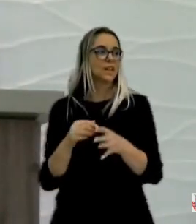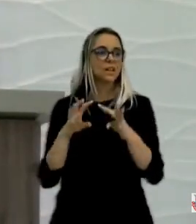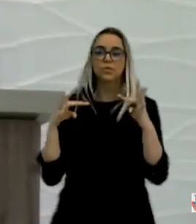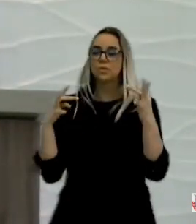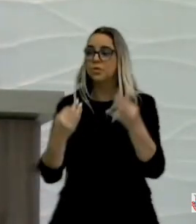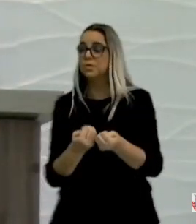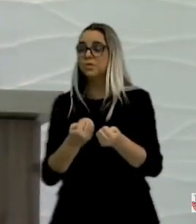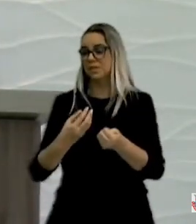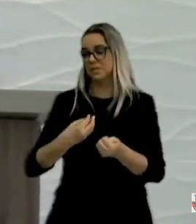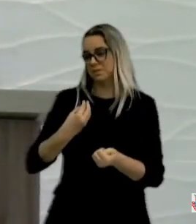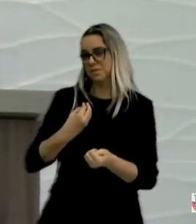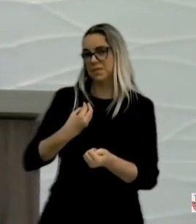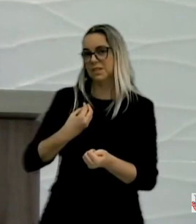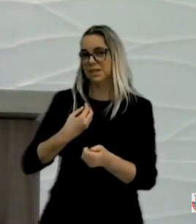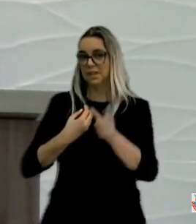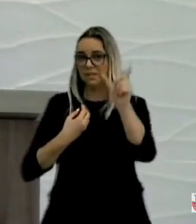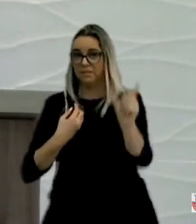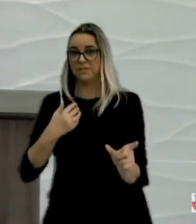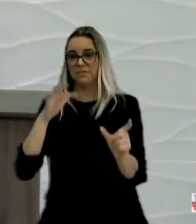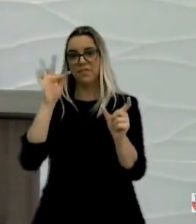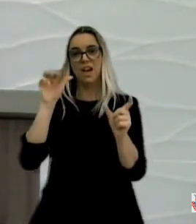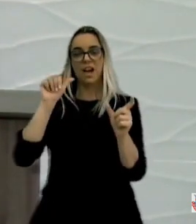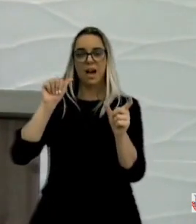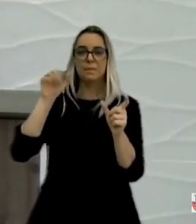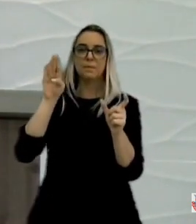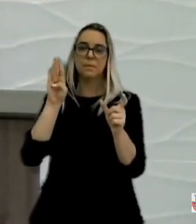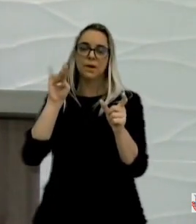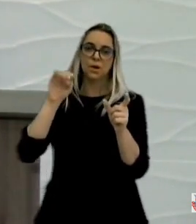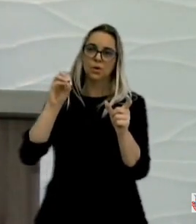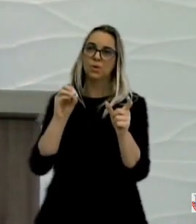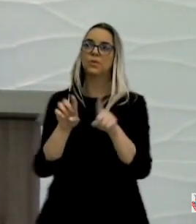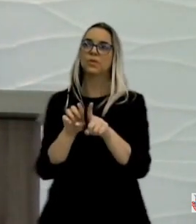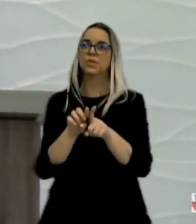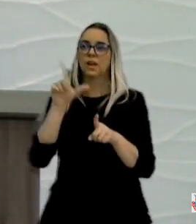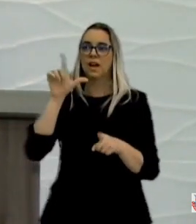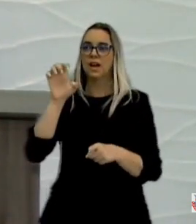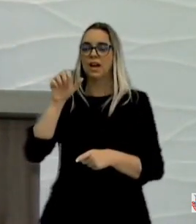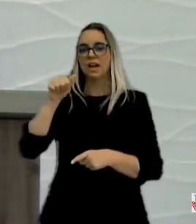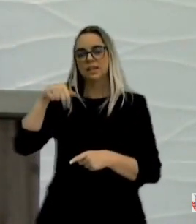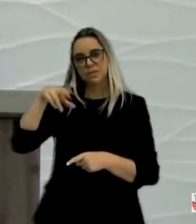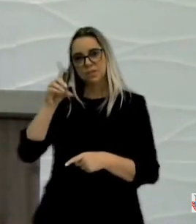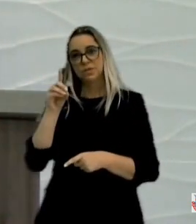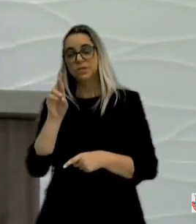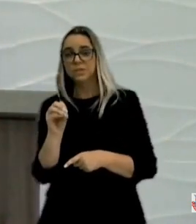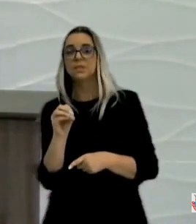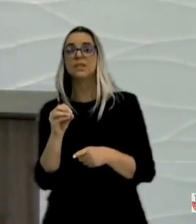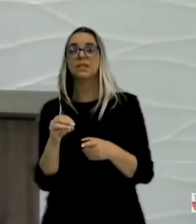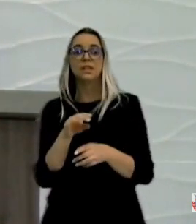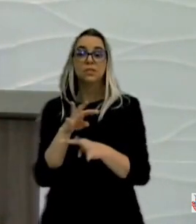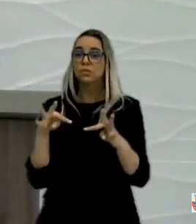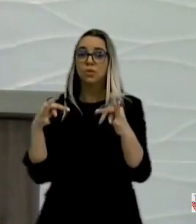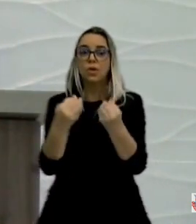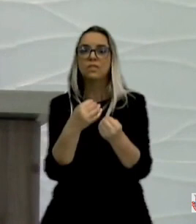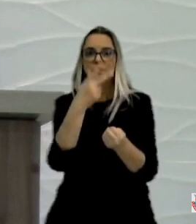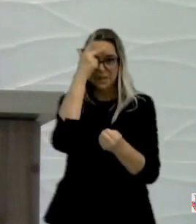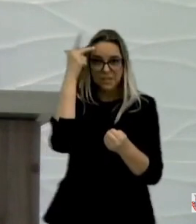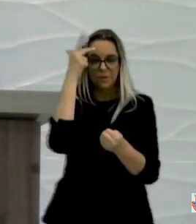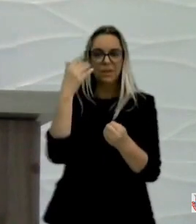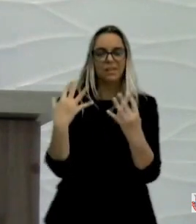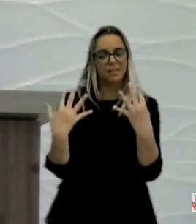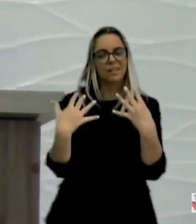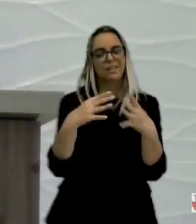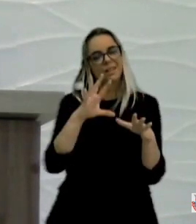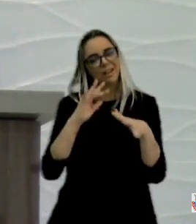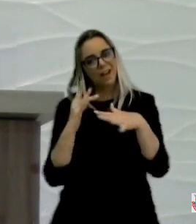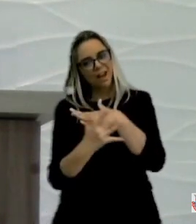saúdo o nome de Fábio do Sítio Armazém, Leandro. E bom dia a todos que estão me ouvindo através da Rádio São Bento FM,